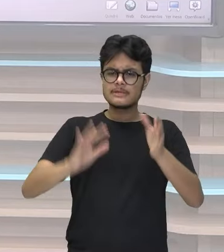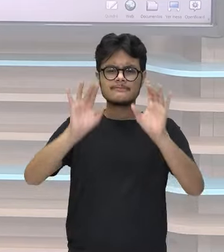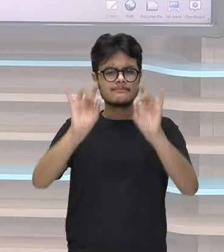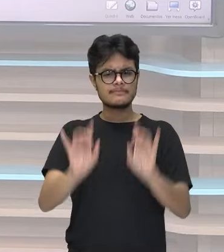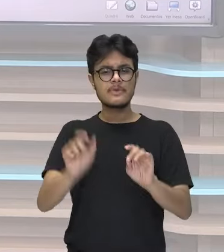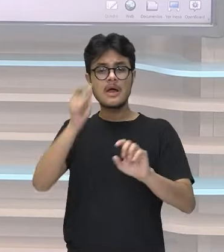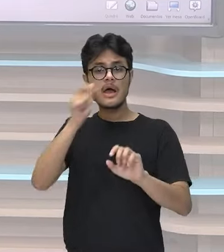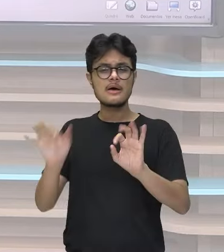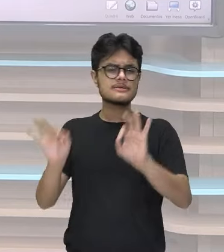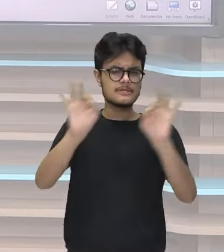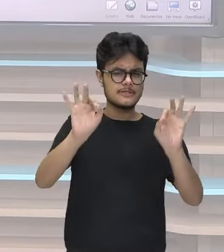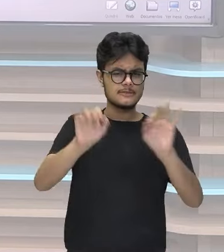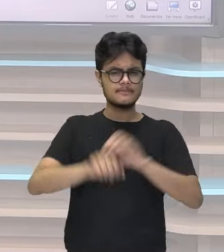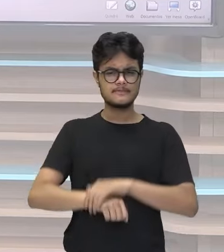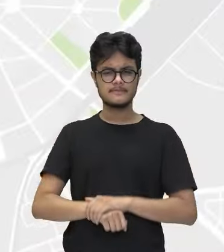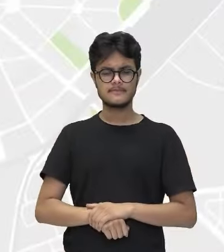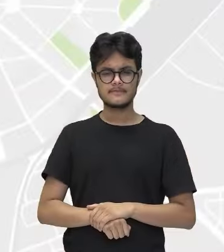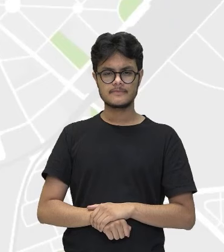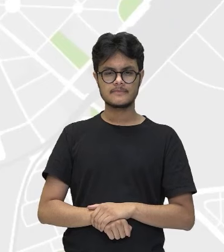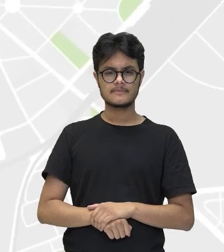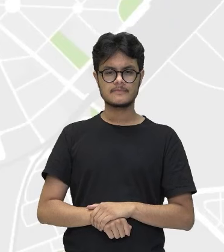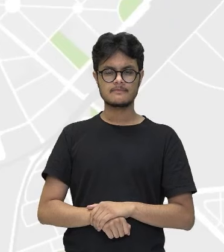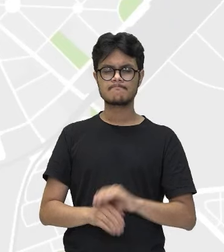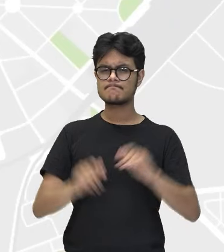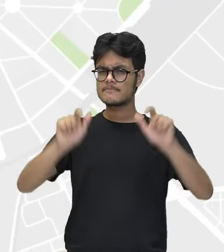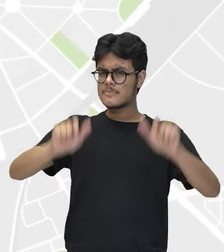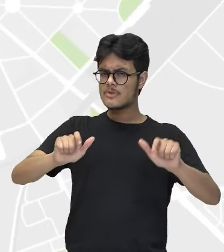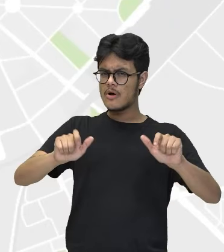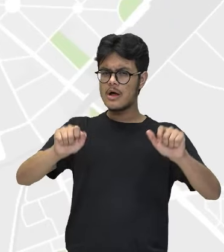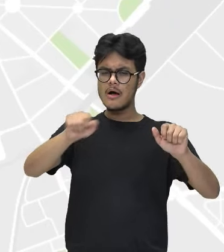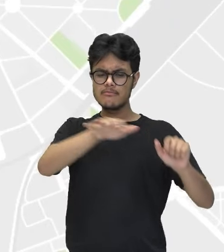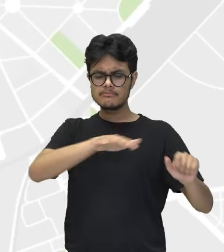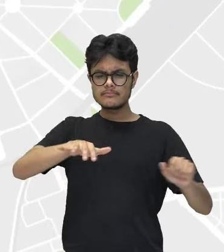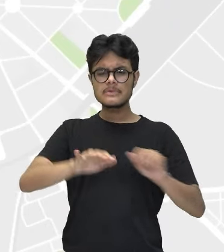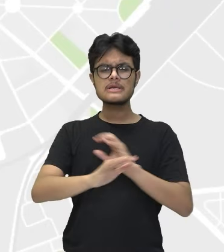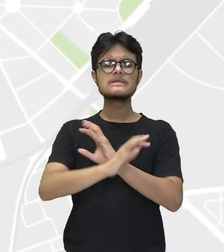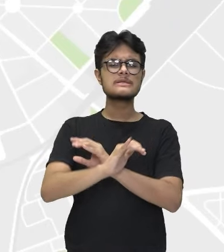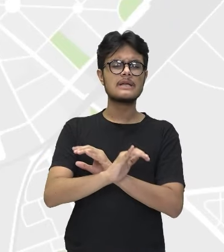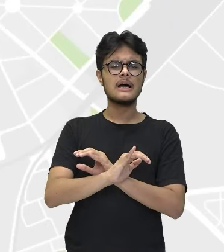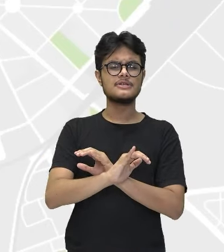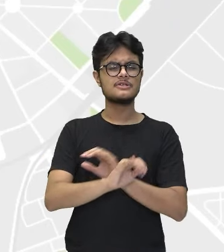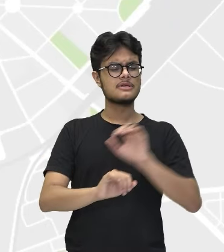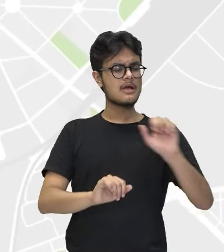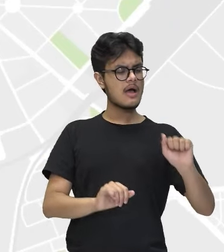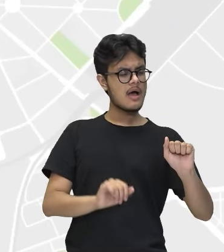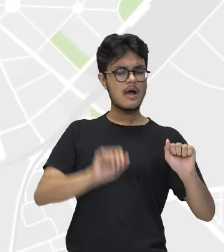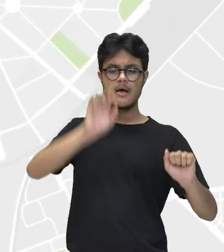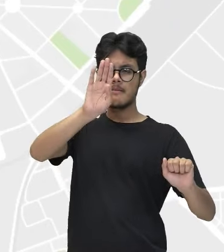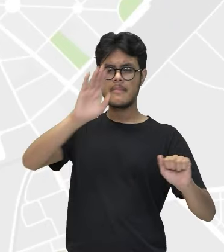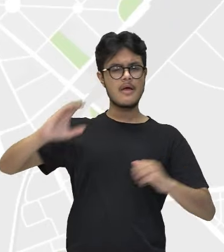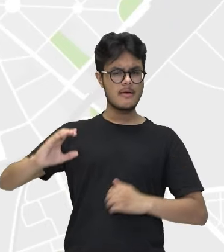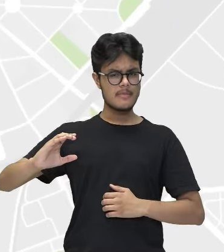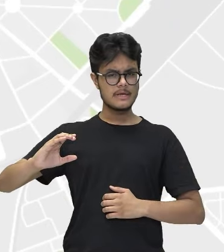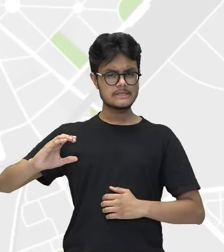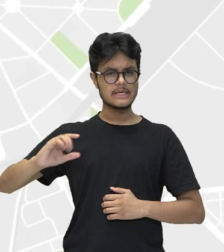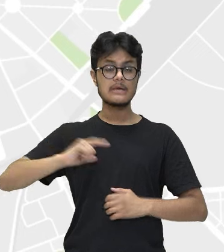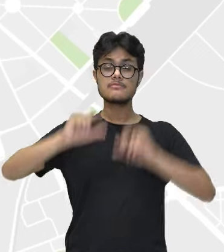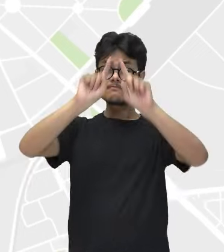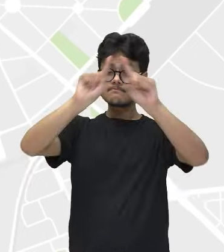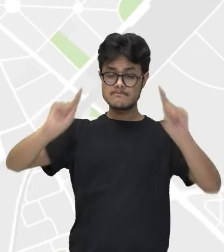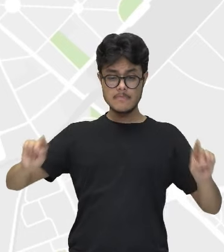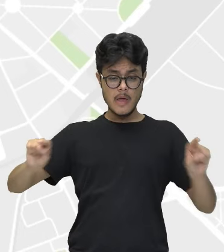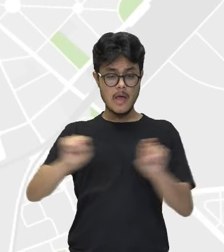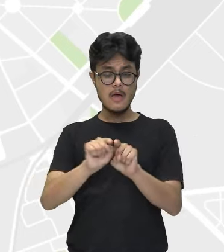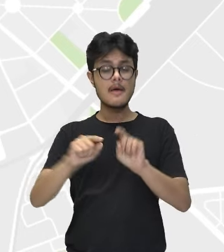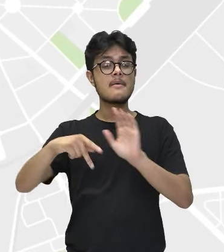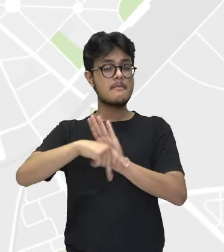aí o vídeo do exemplo. Em um mapa, as cidades A, B e C são os vértices de um triângulo retângulo